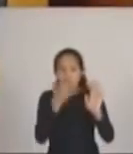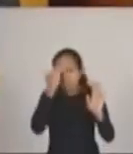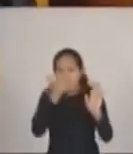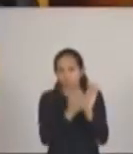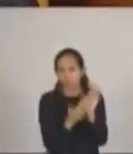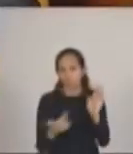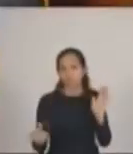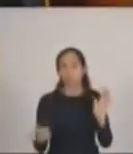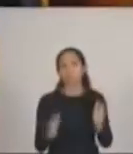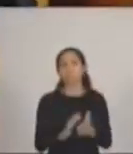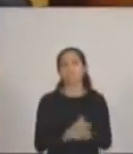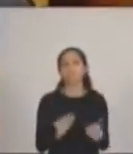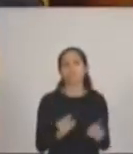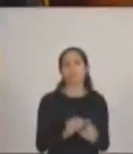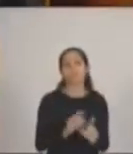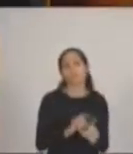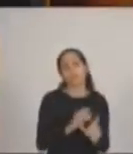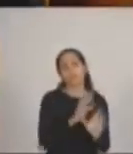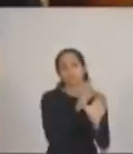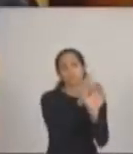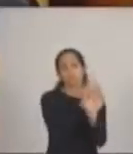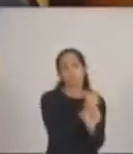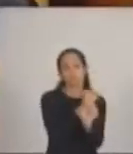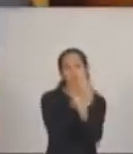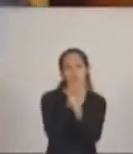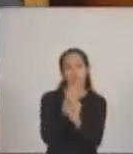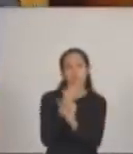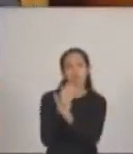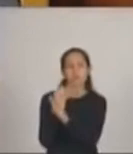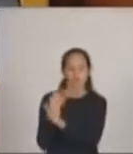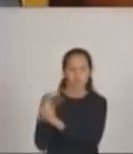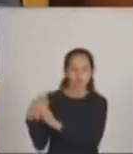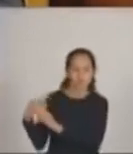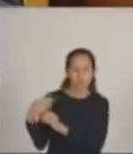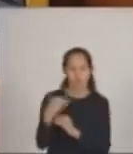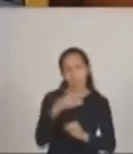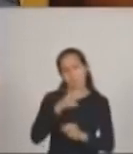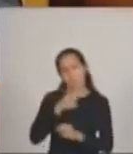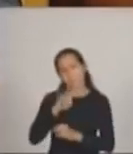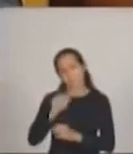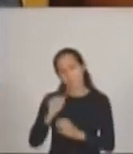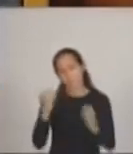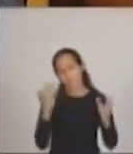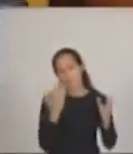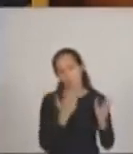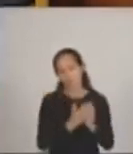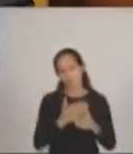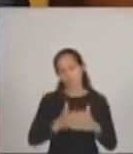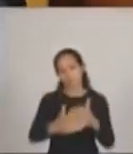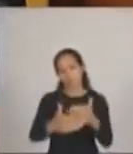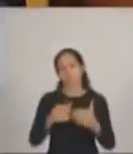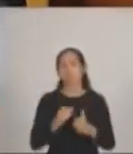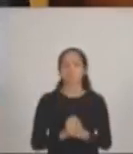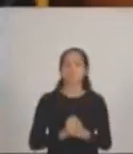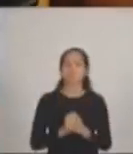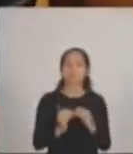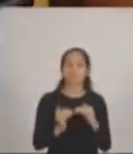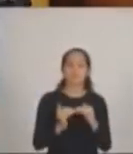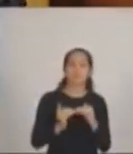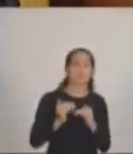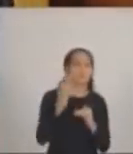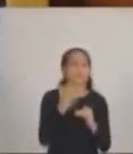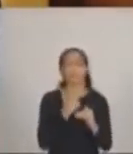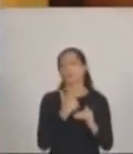a soma das médias dos processos distribuído no último triênio não ultrapasse 2